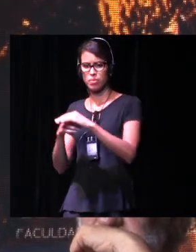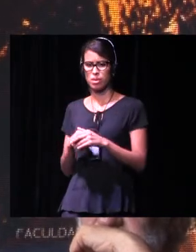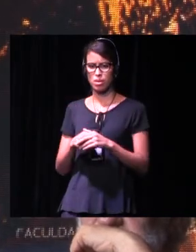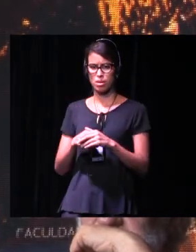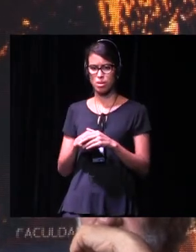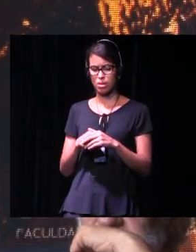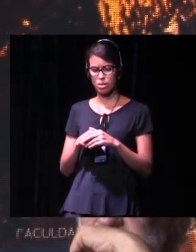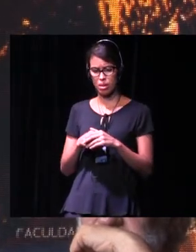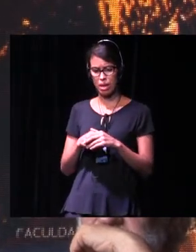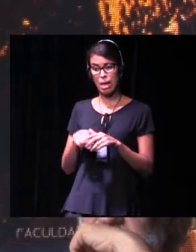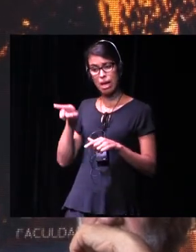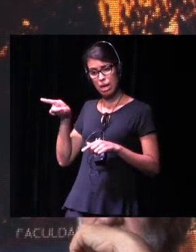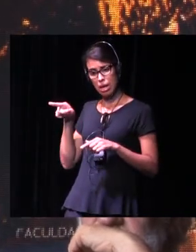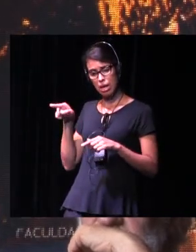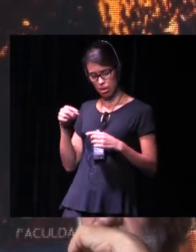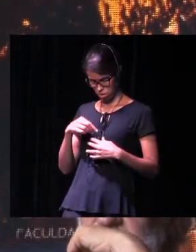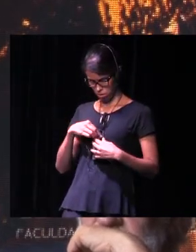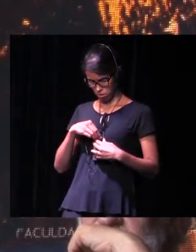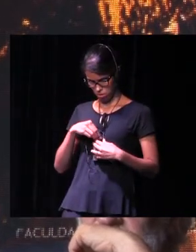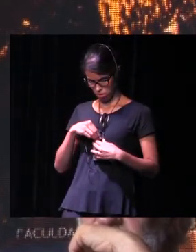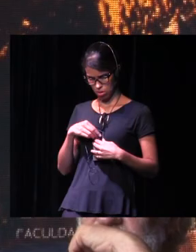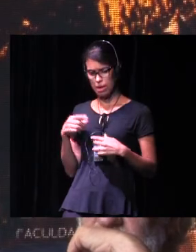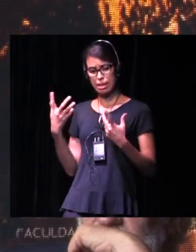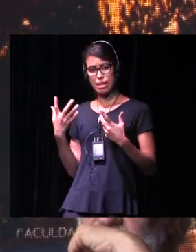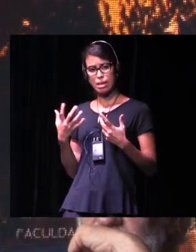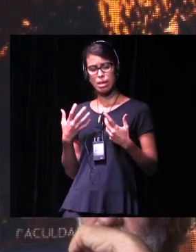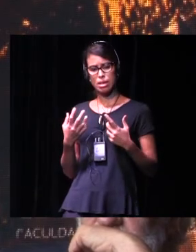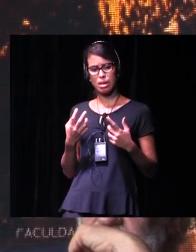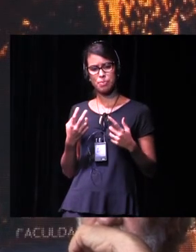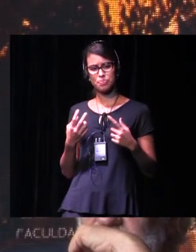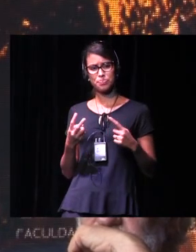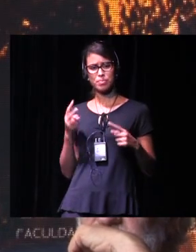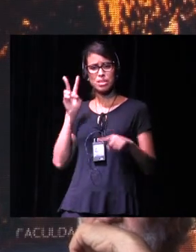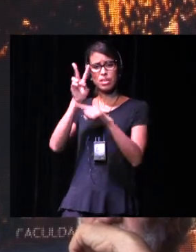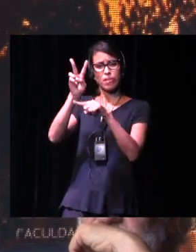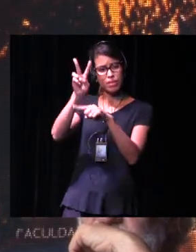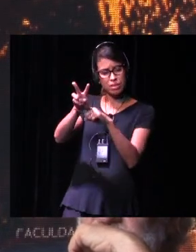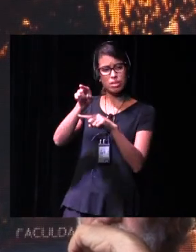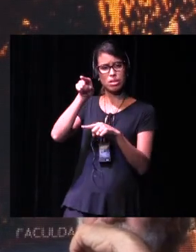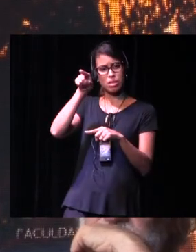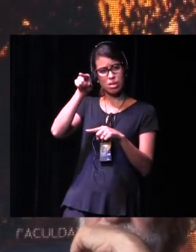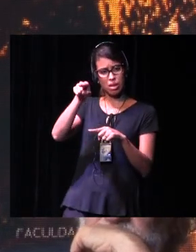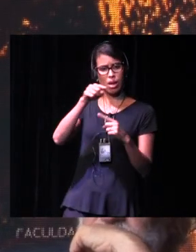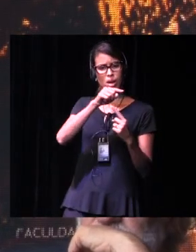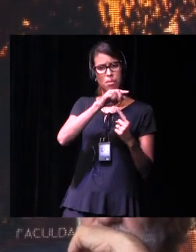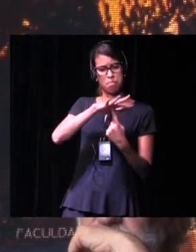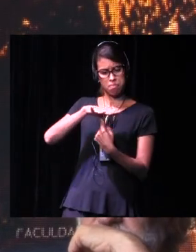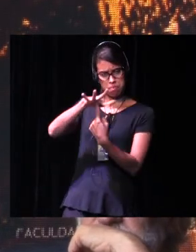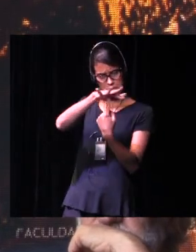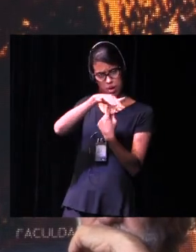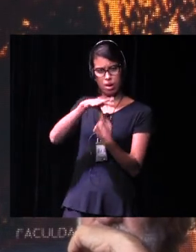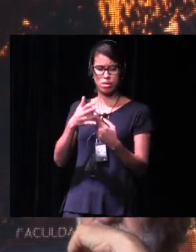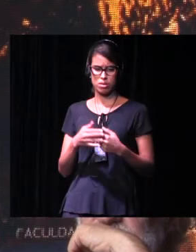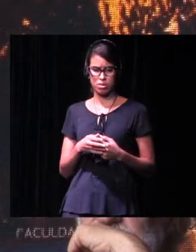exigia de estacionamento. Então, como parte da comunidade ele defendia defender os parqueiros.